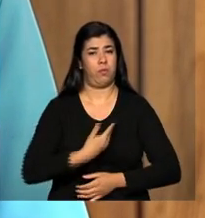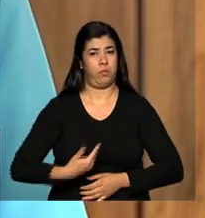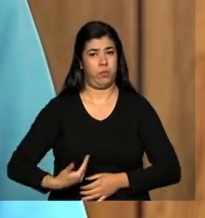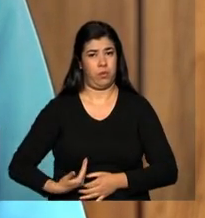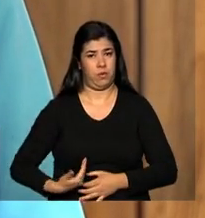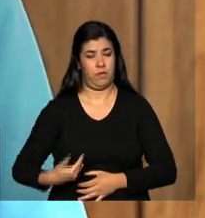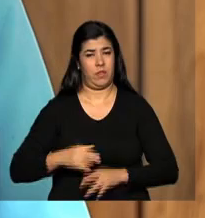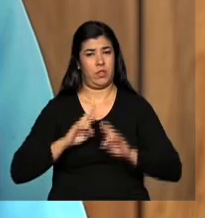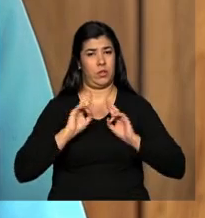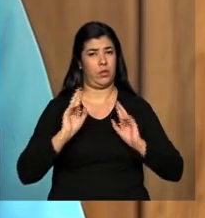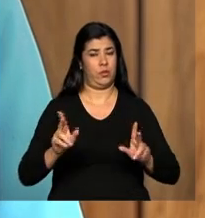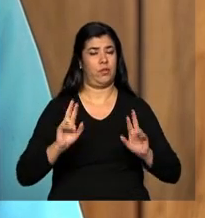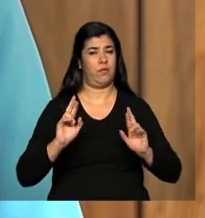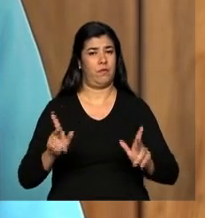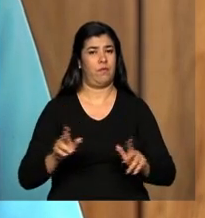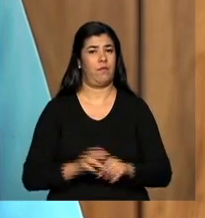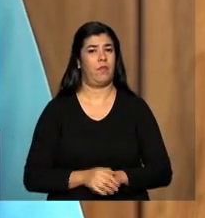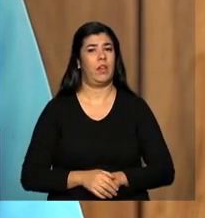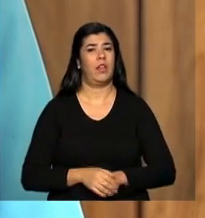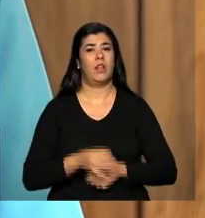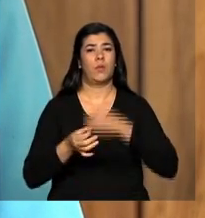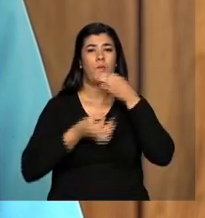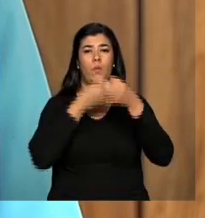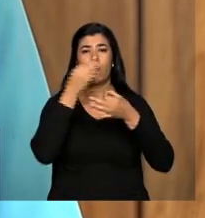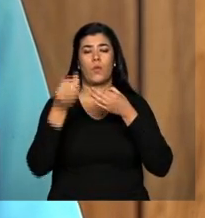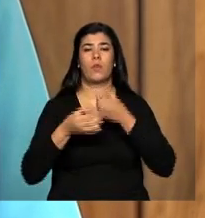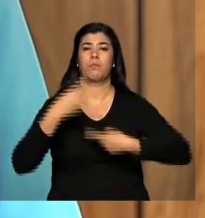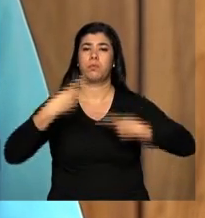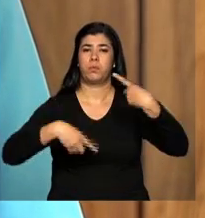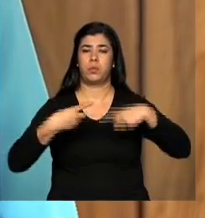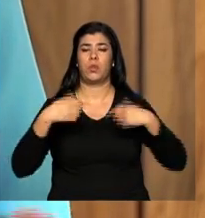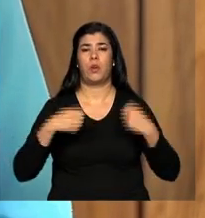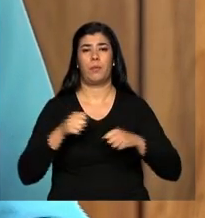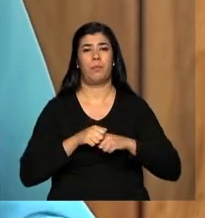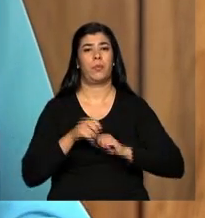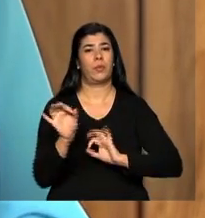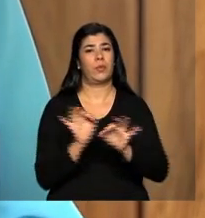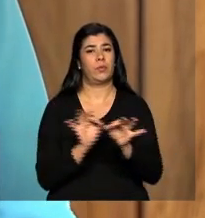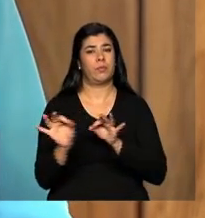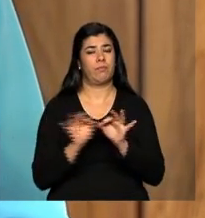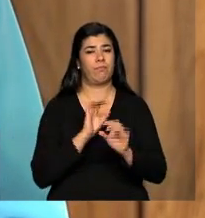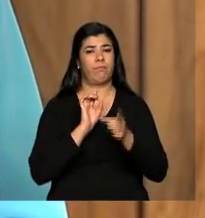forças políticas venezuelanas devem buscar solucionar